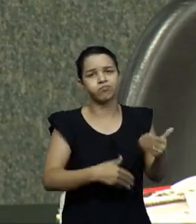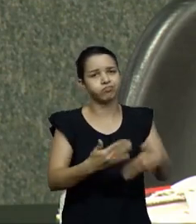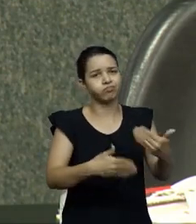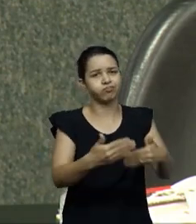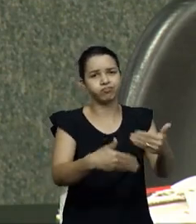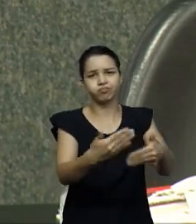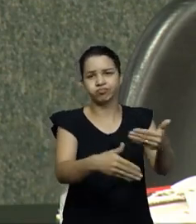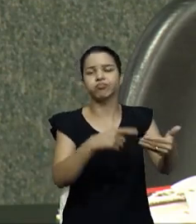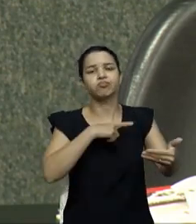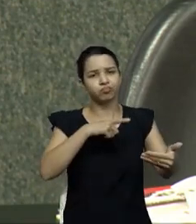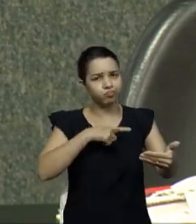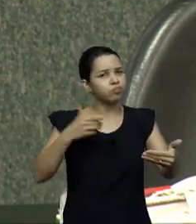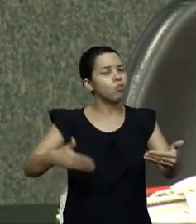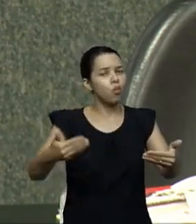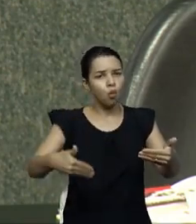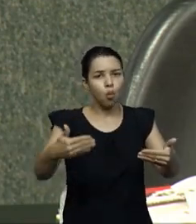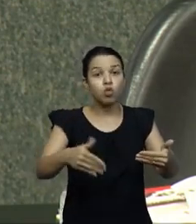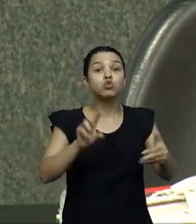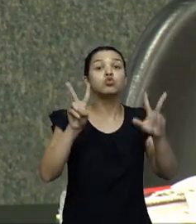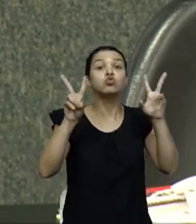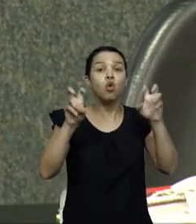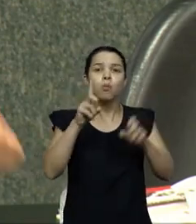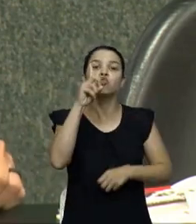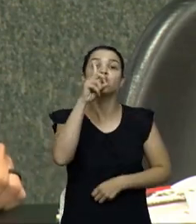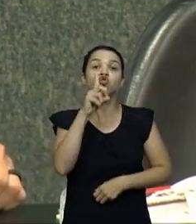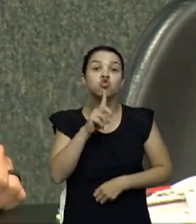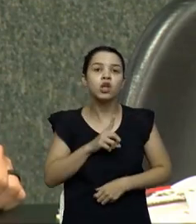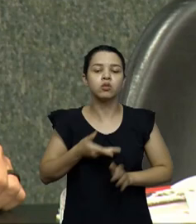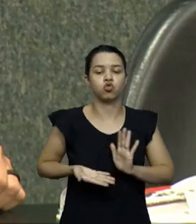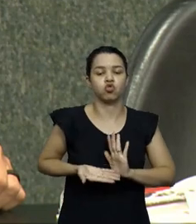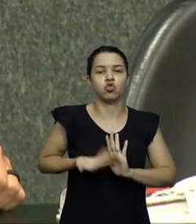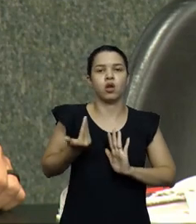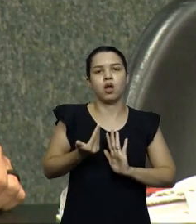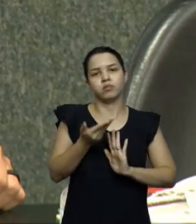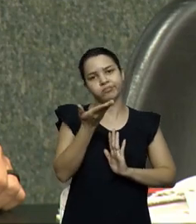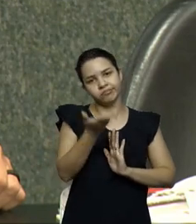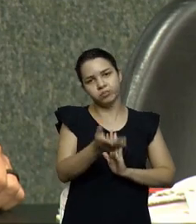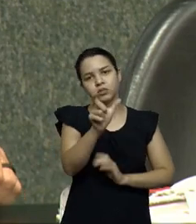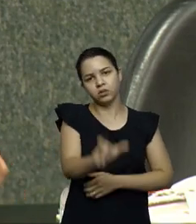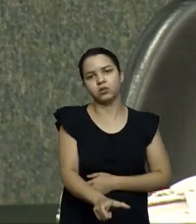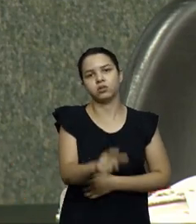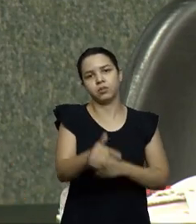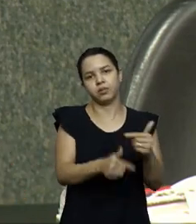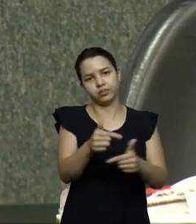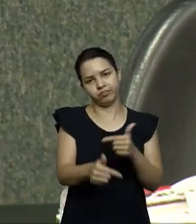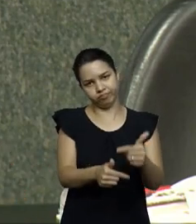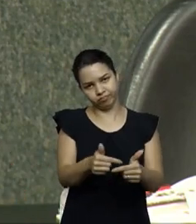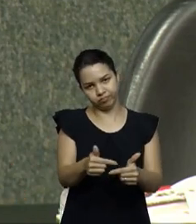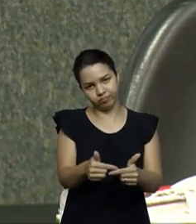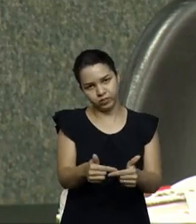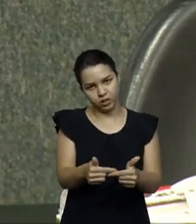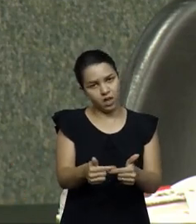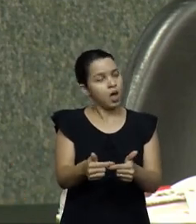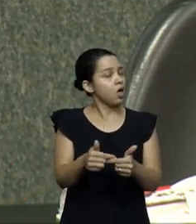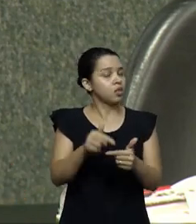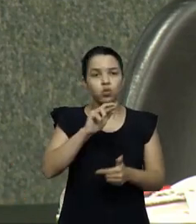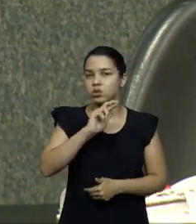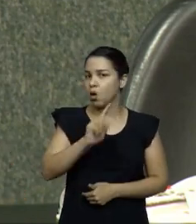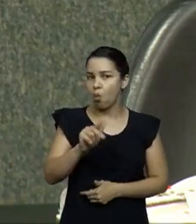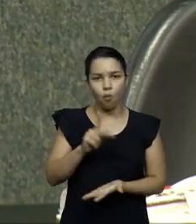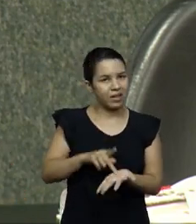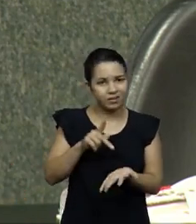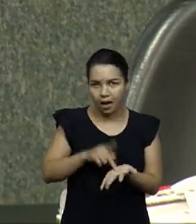relação aos direitos que são retirados desses trabalhadores Então não é verdade